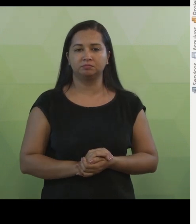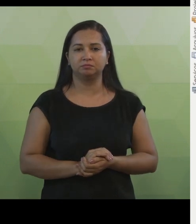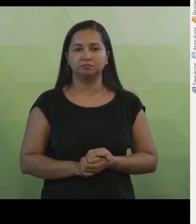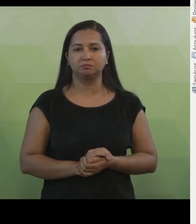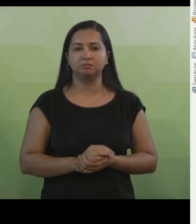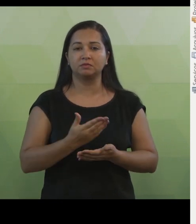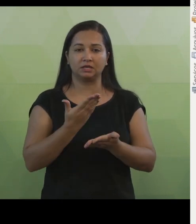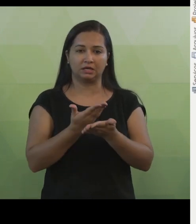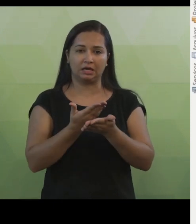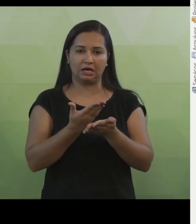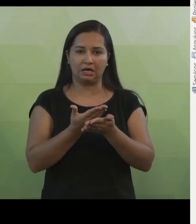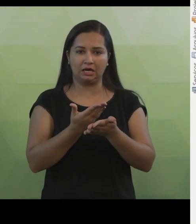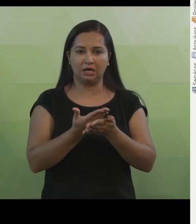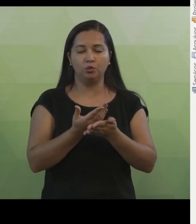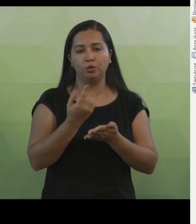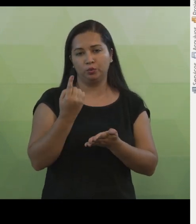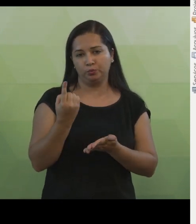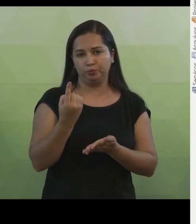aula 1.